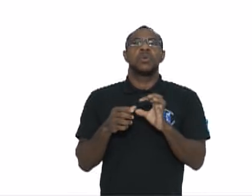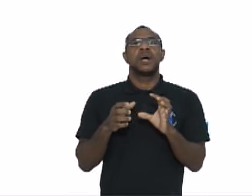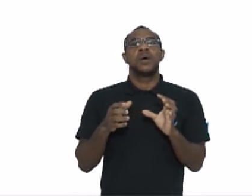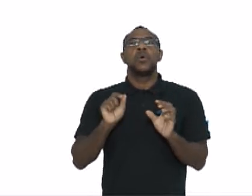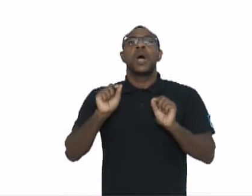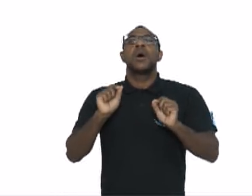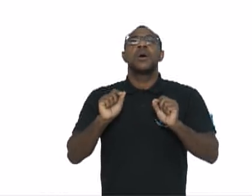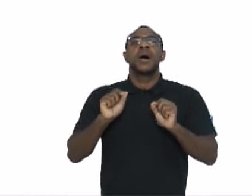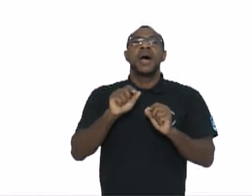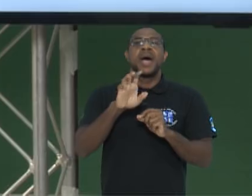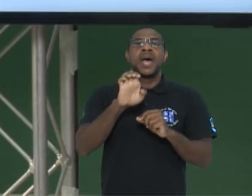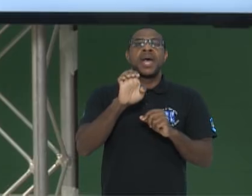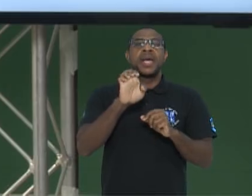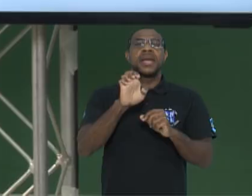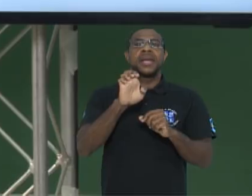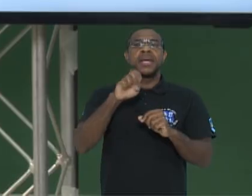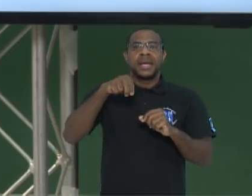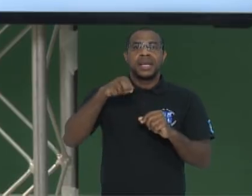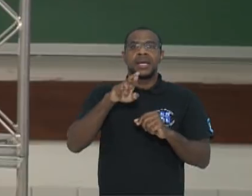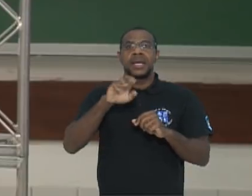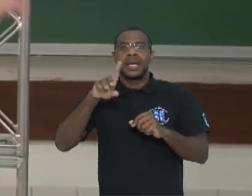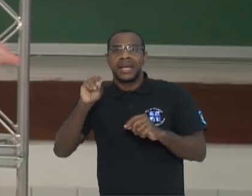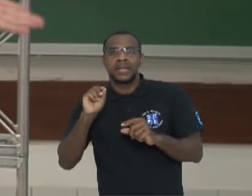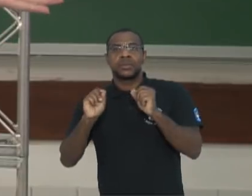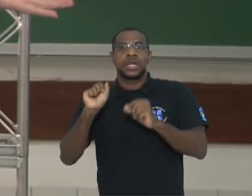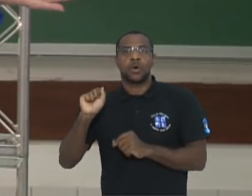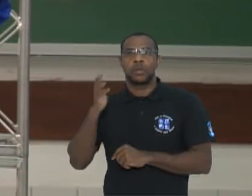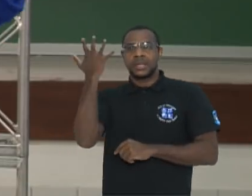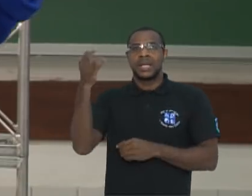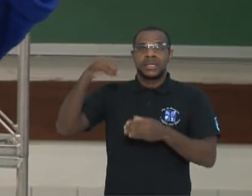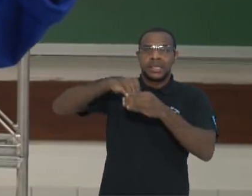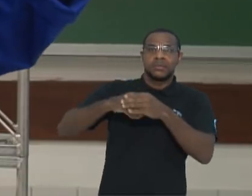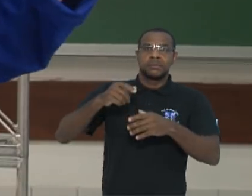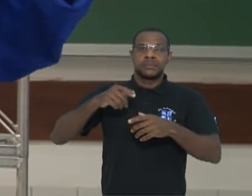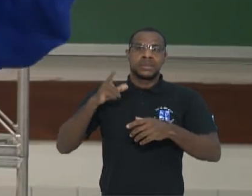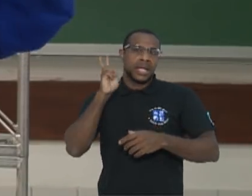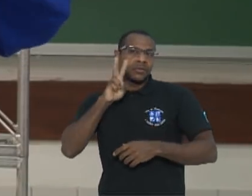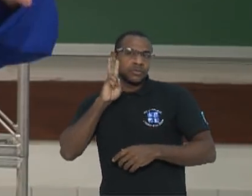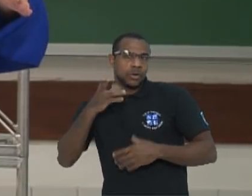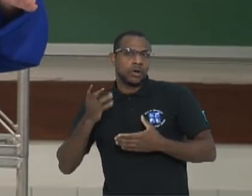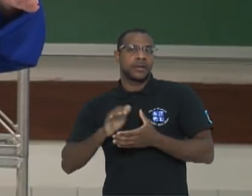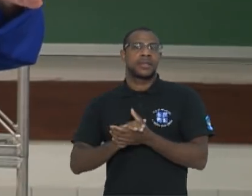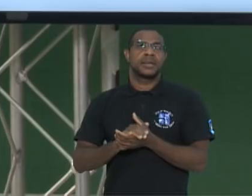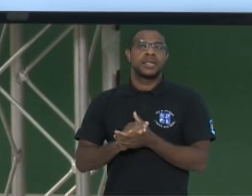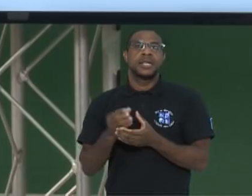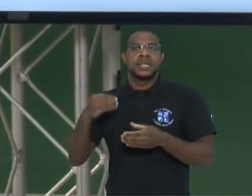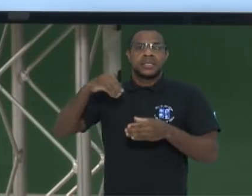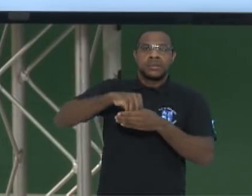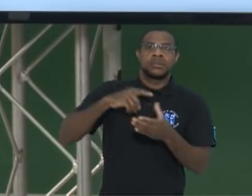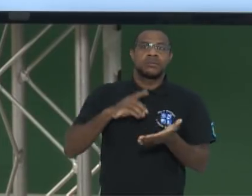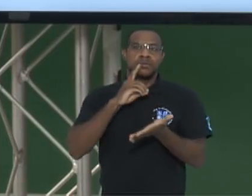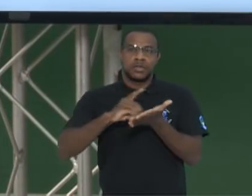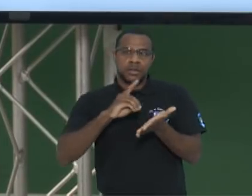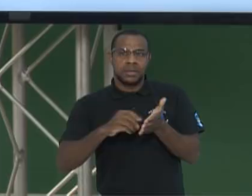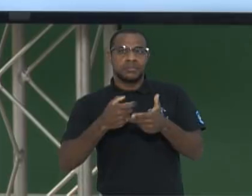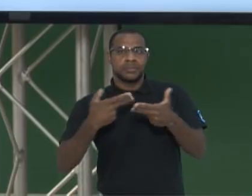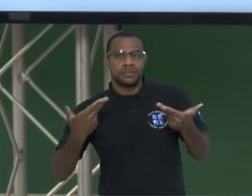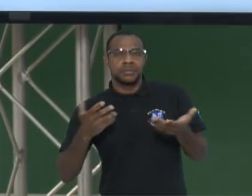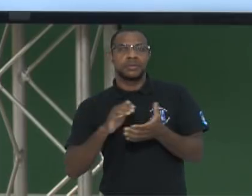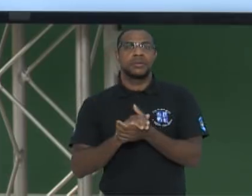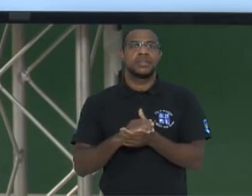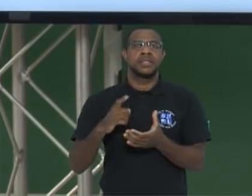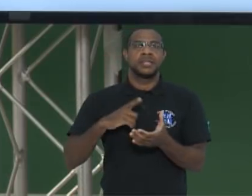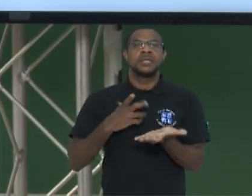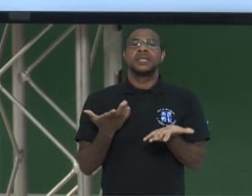acontecimentos que acontecem na história. Esses acontecimentos, eles acontecem em um cenário, né? Então tem geralmente a